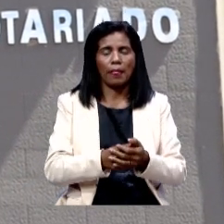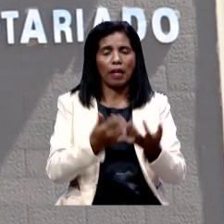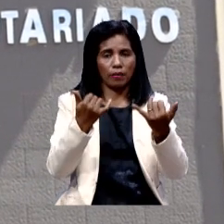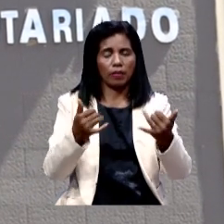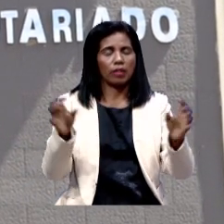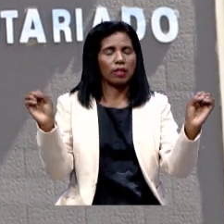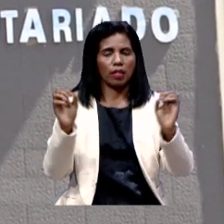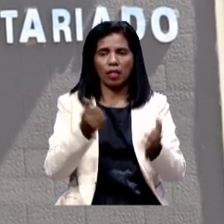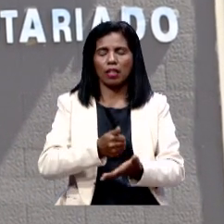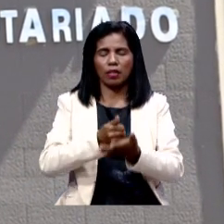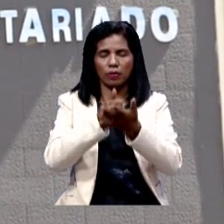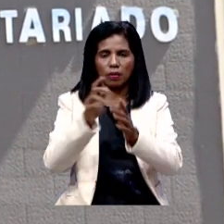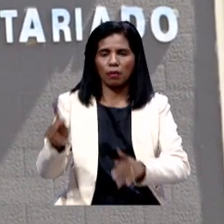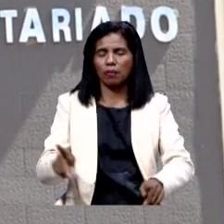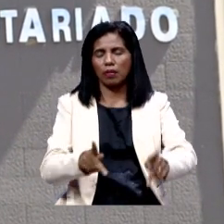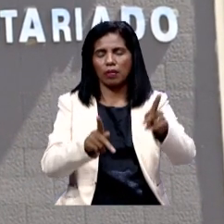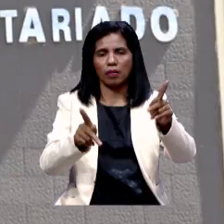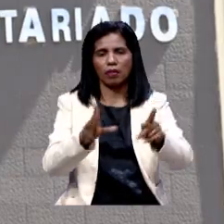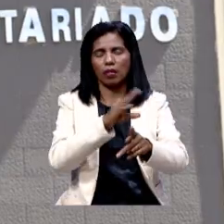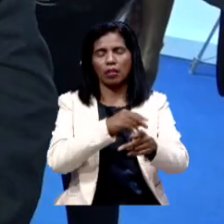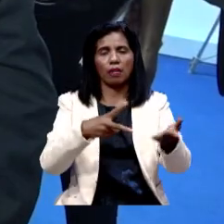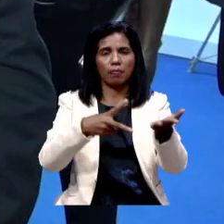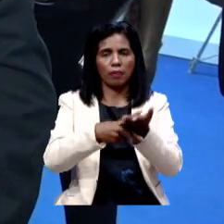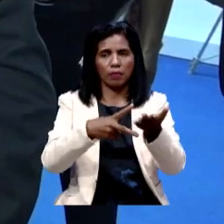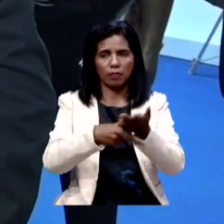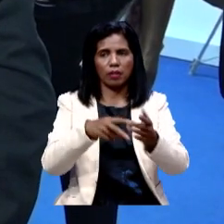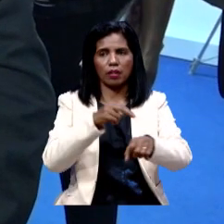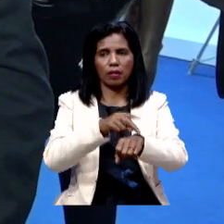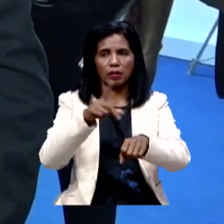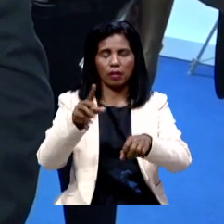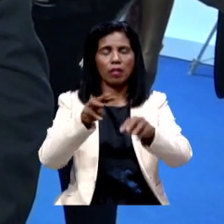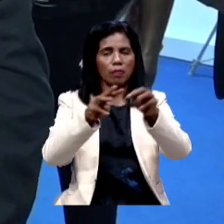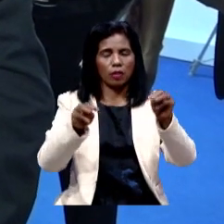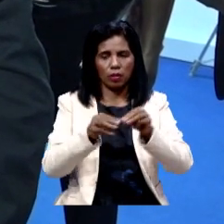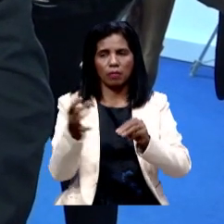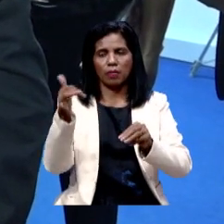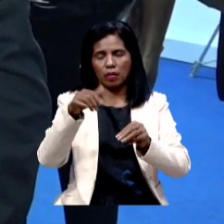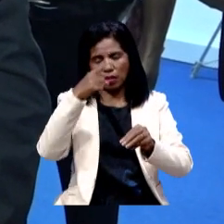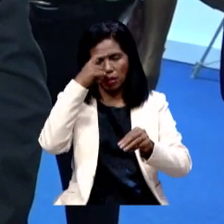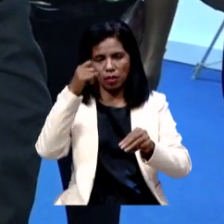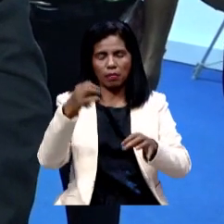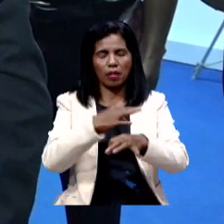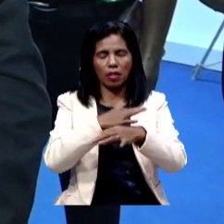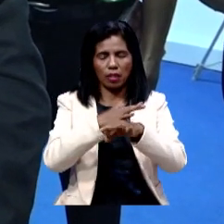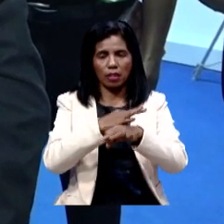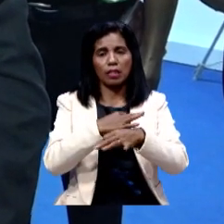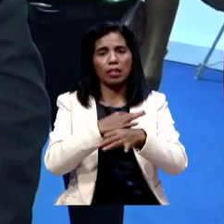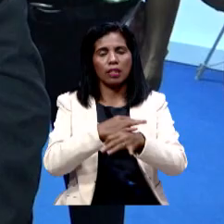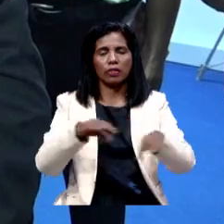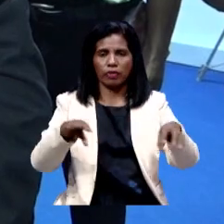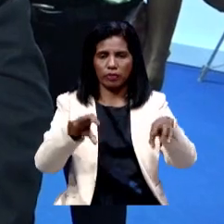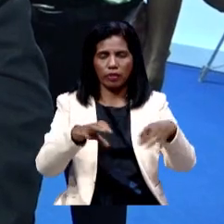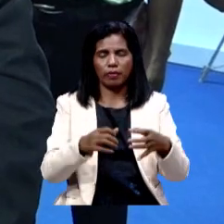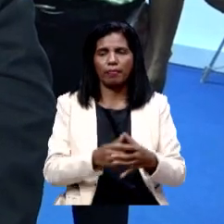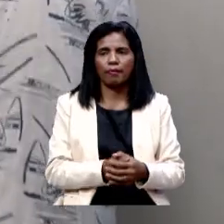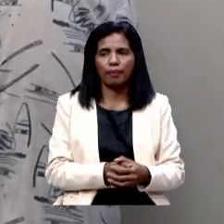iha atendimento ba publiku ne betrata passaporte iha nasional no município sira, tamba se halo manutenção ba sistema. Mas